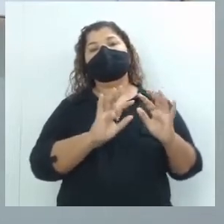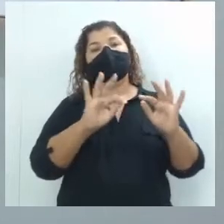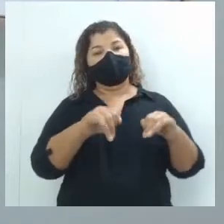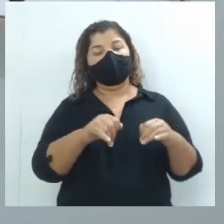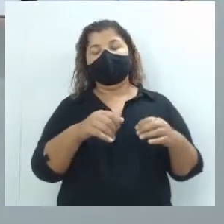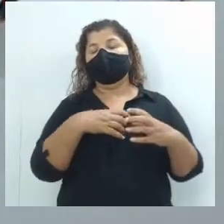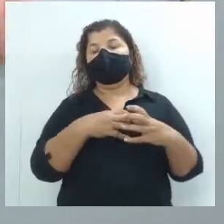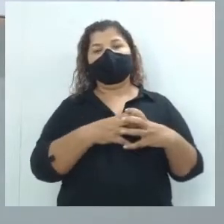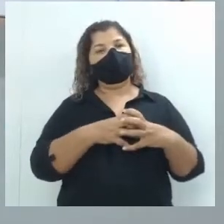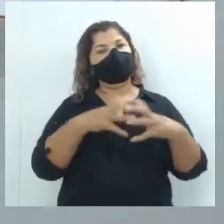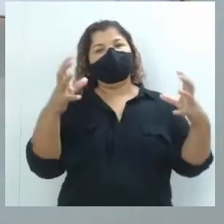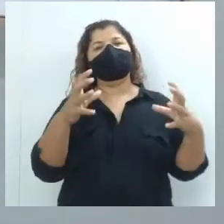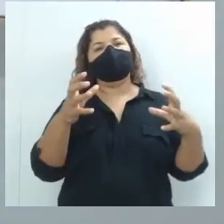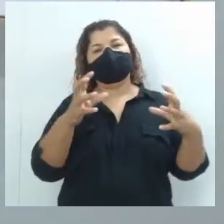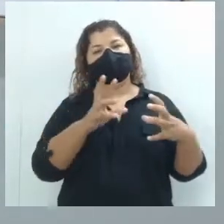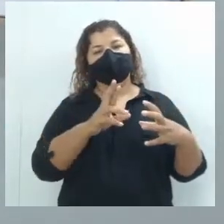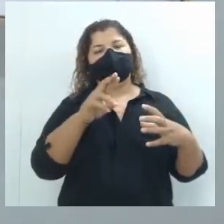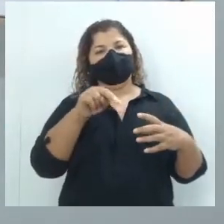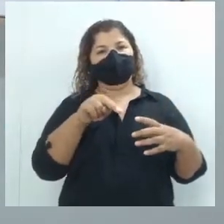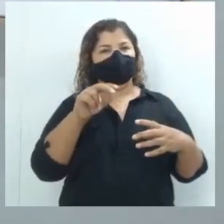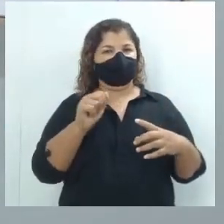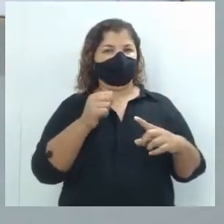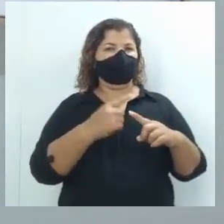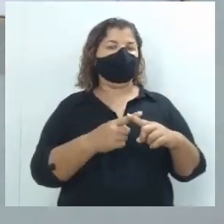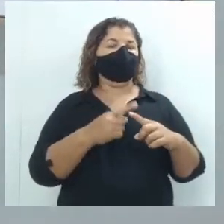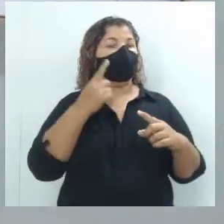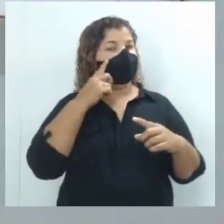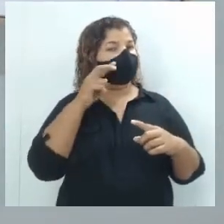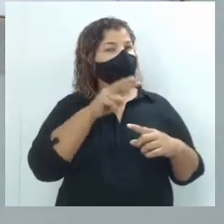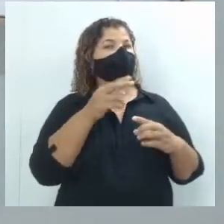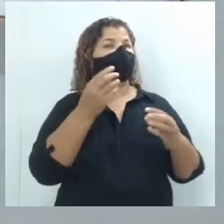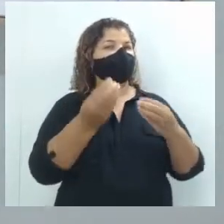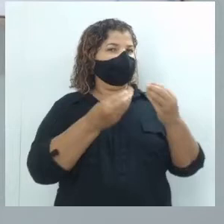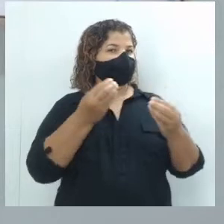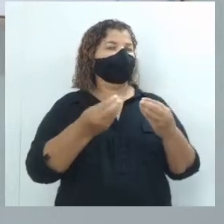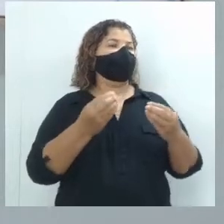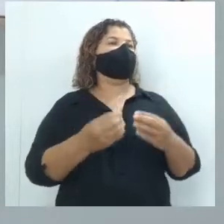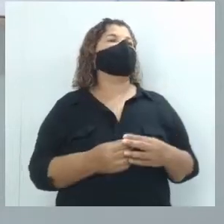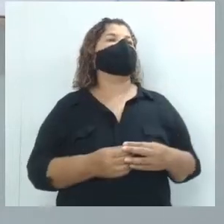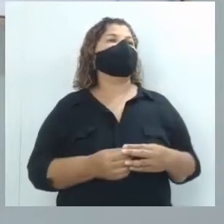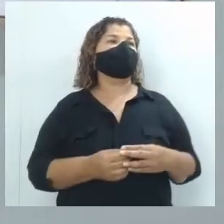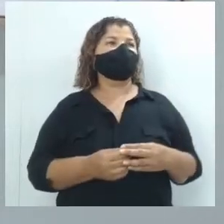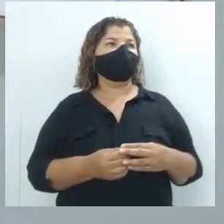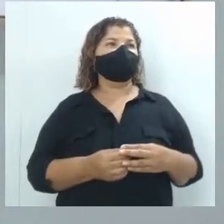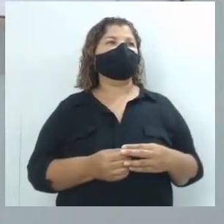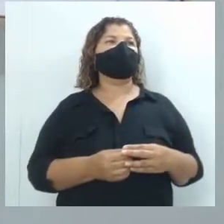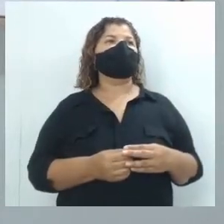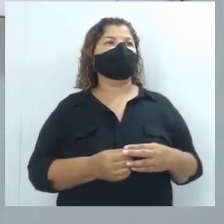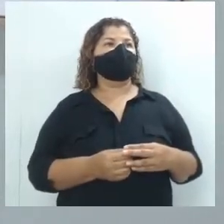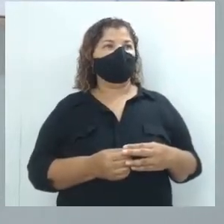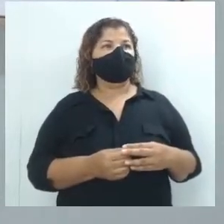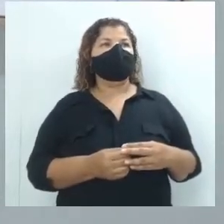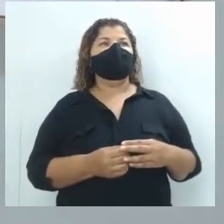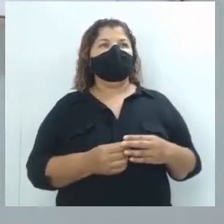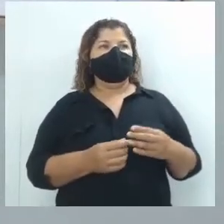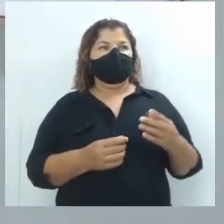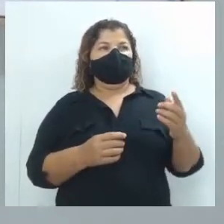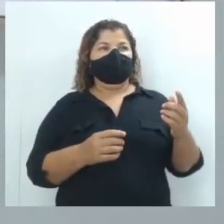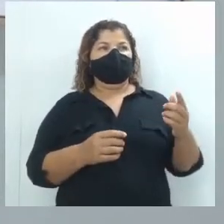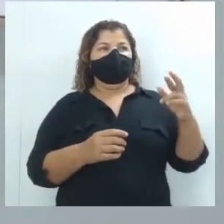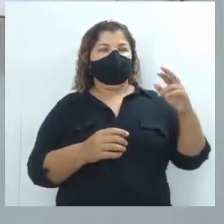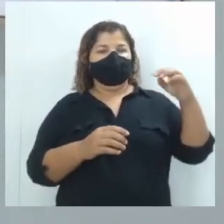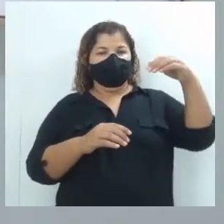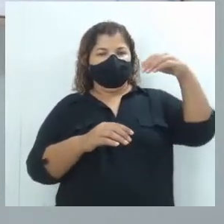tenha RNA para tudo que é filhote. Beleza? Olha para cá. Esse RNA, quando ele entra, preste atenção, quando